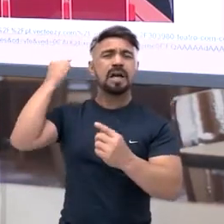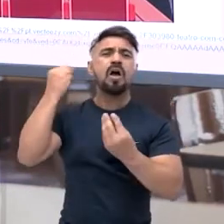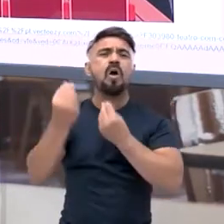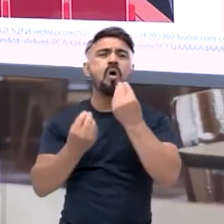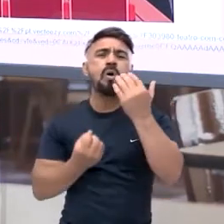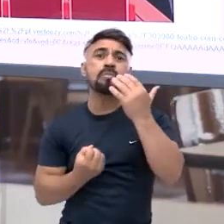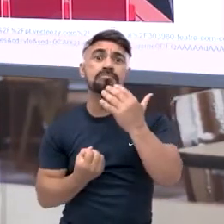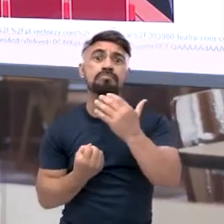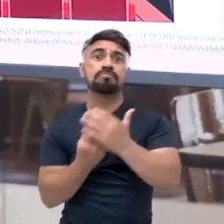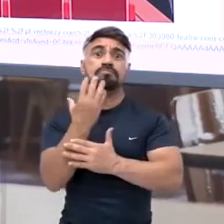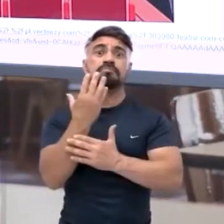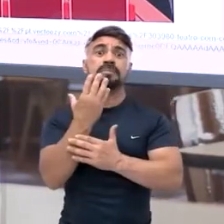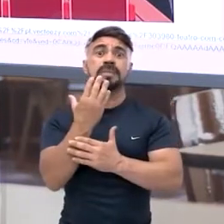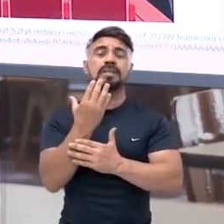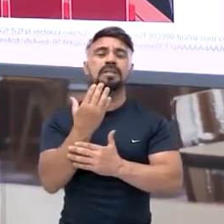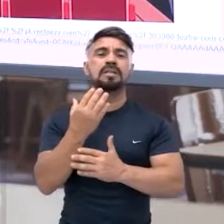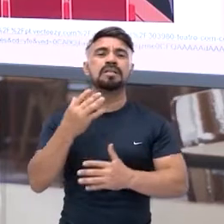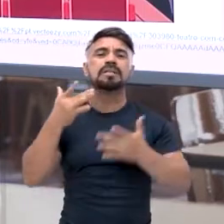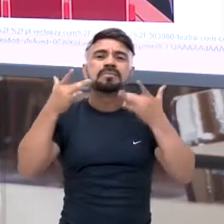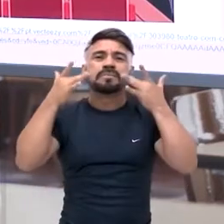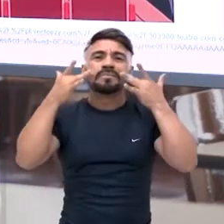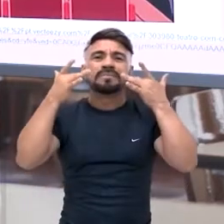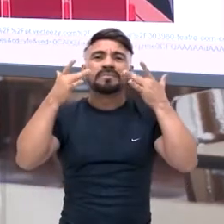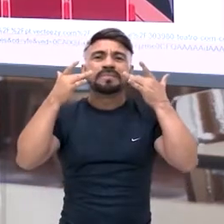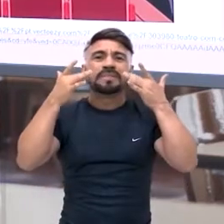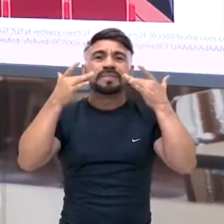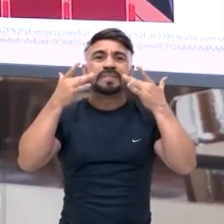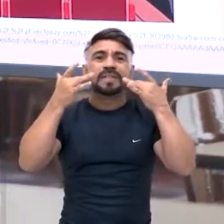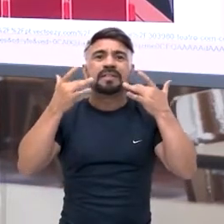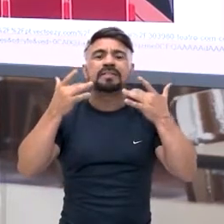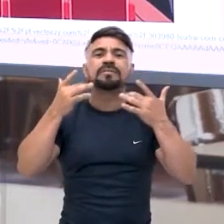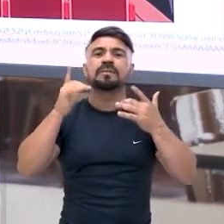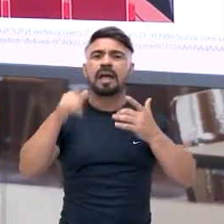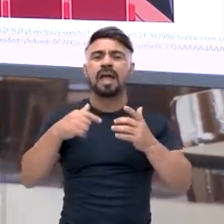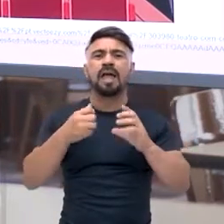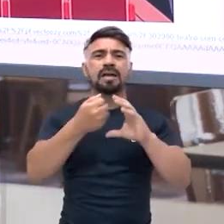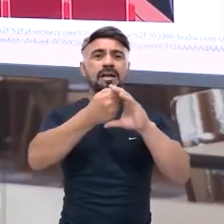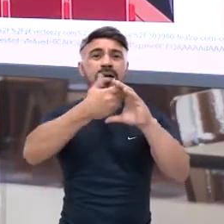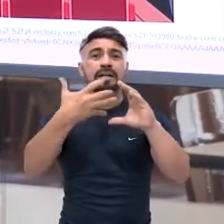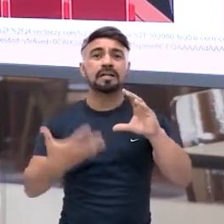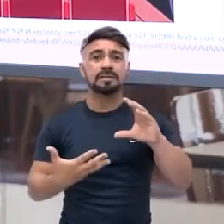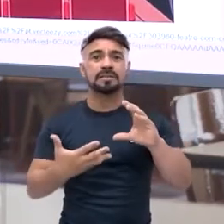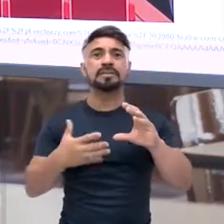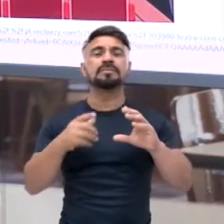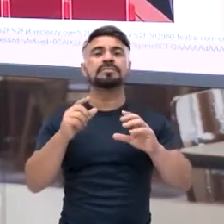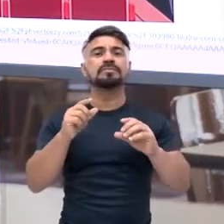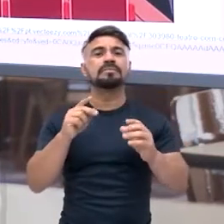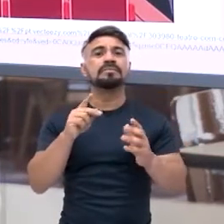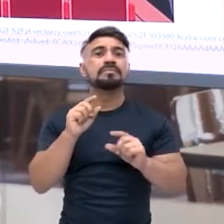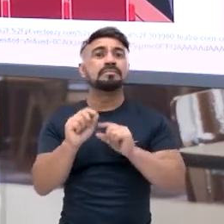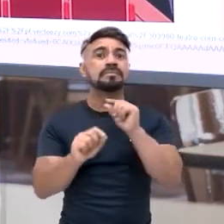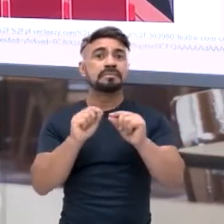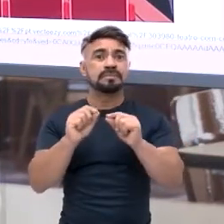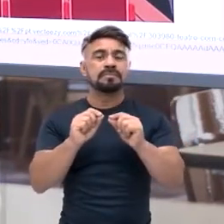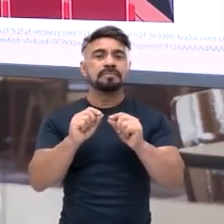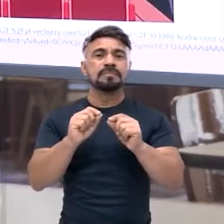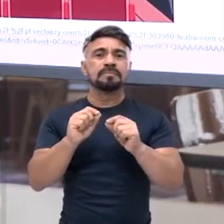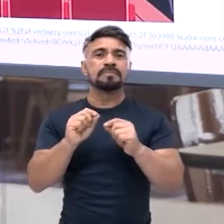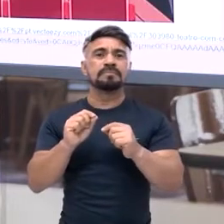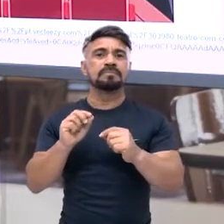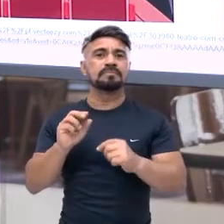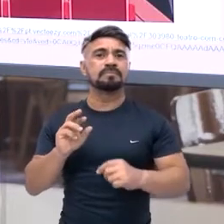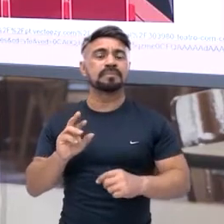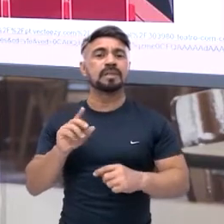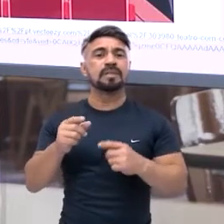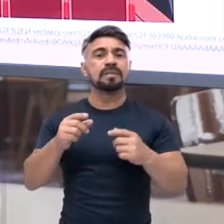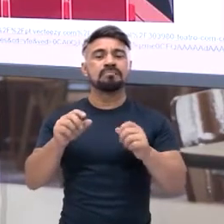surgimento do teatro. Isso mesmo. O texto dramático é caracterizado essencialmente